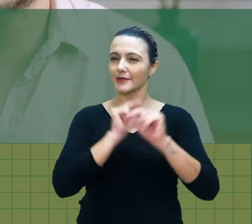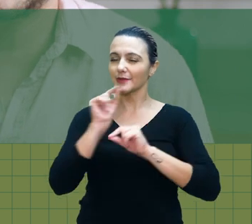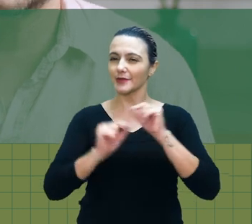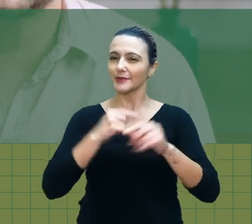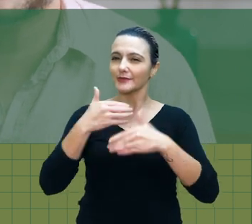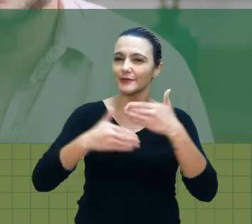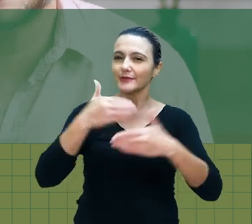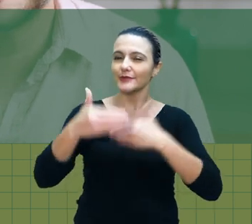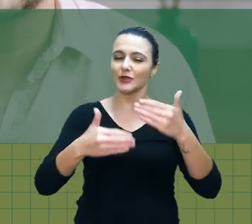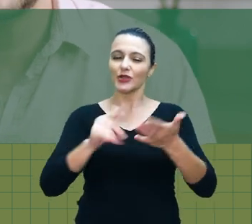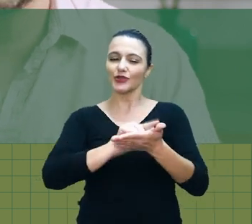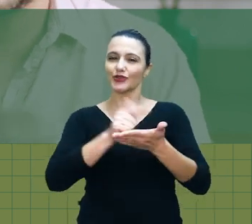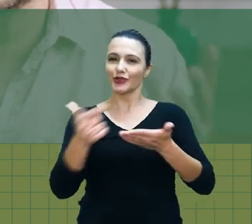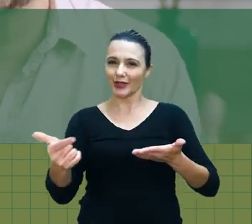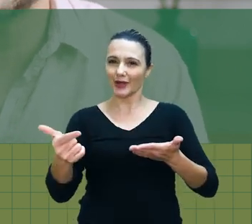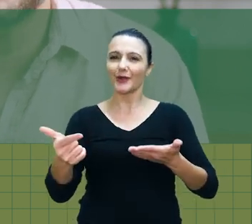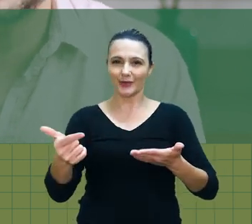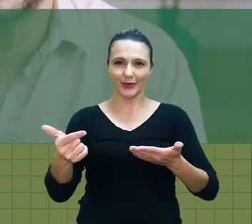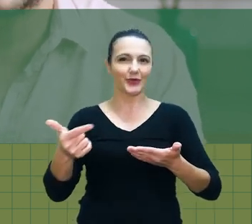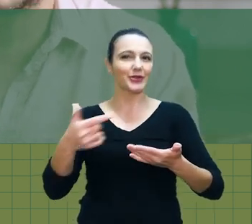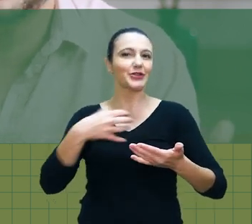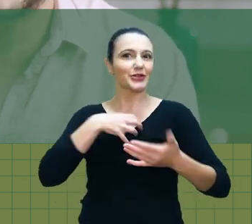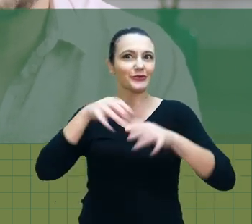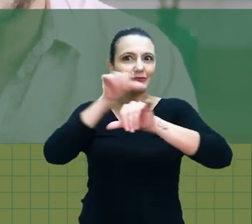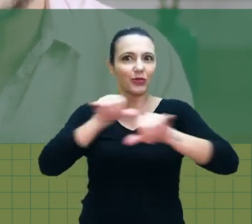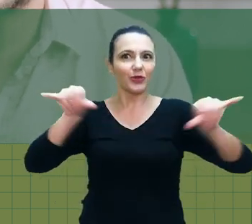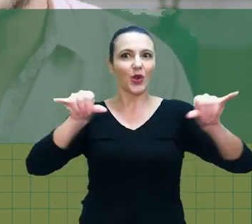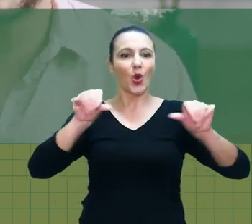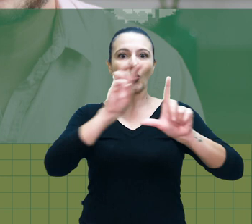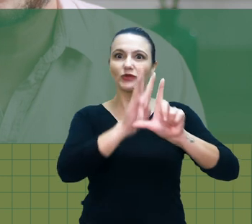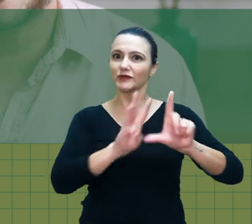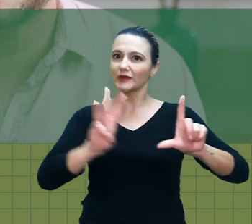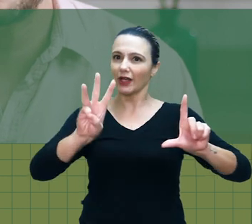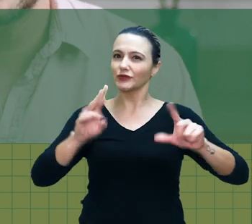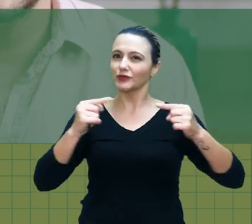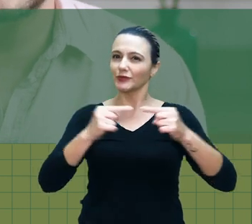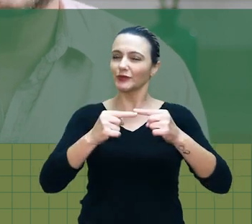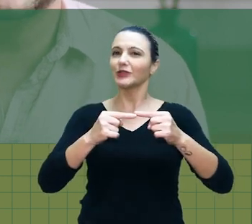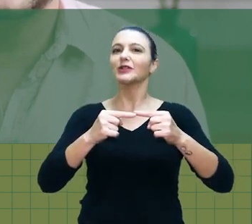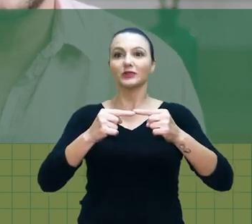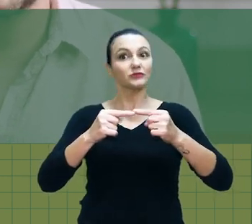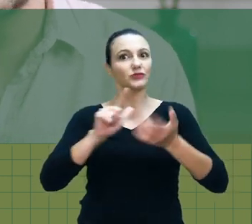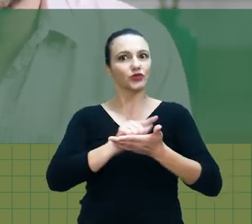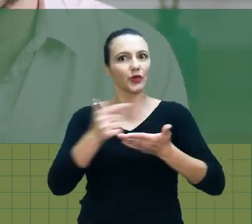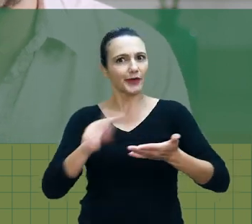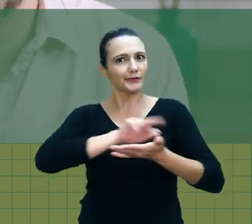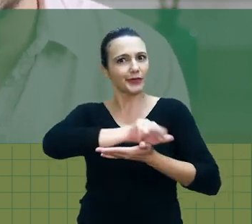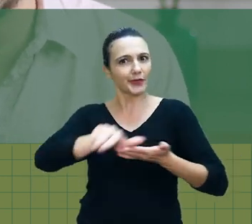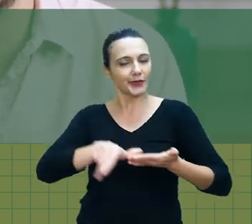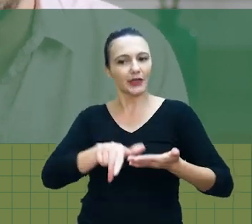os procedimentos do jornalismo. Maneira de você fazer uma manchete, sites que parecem sites de jornal e etc. E o